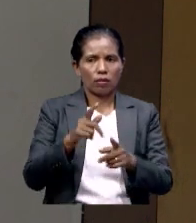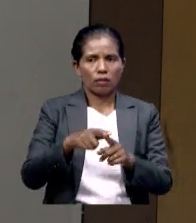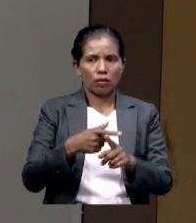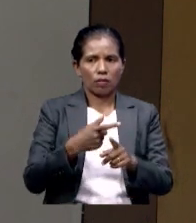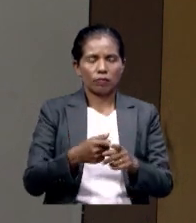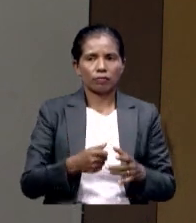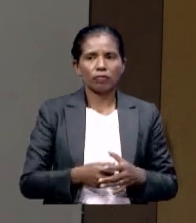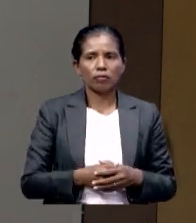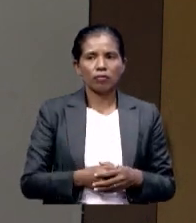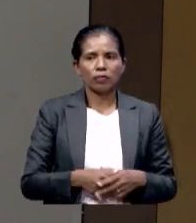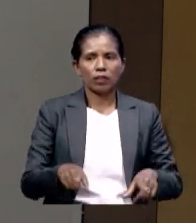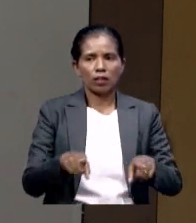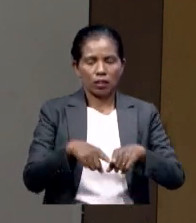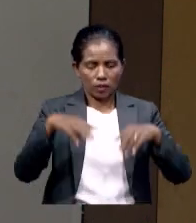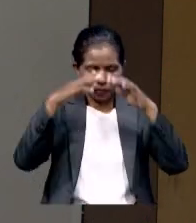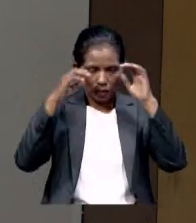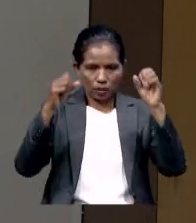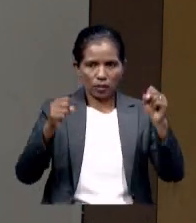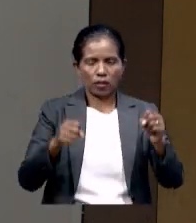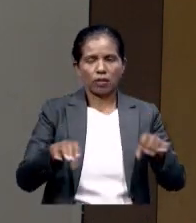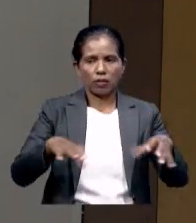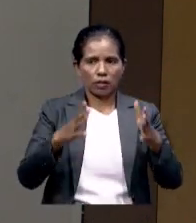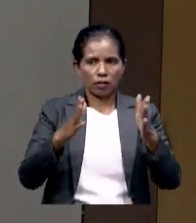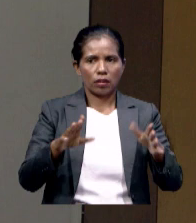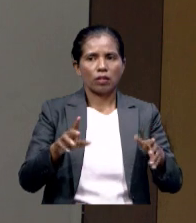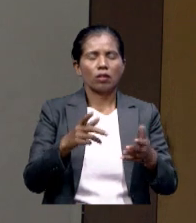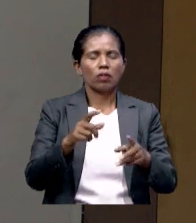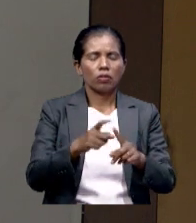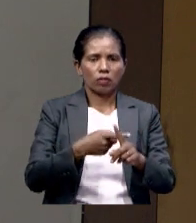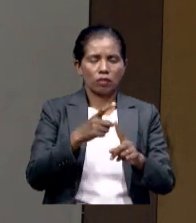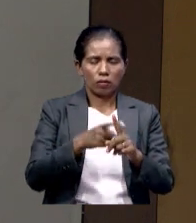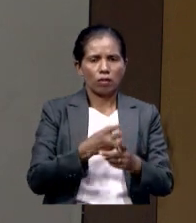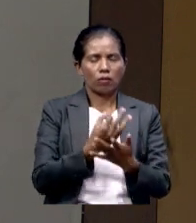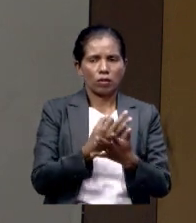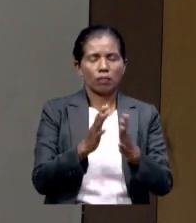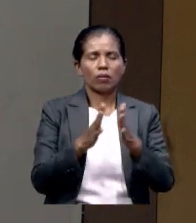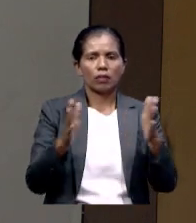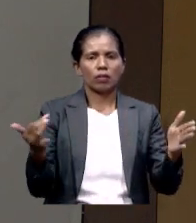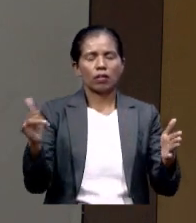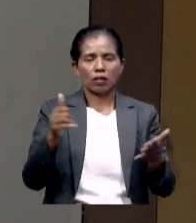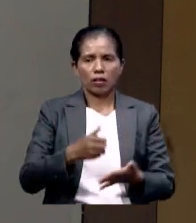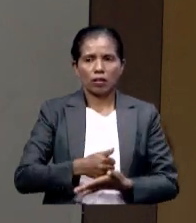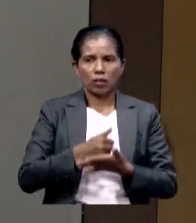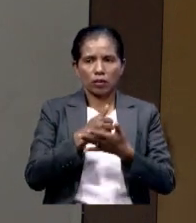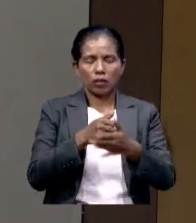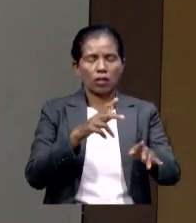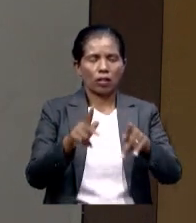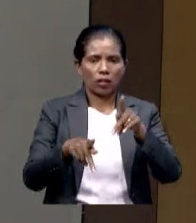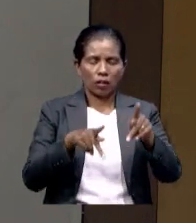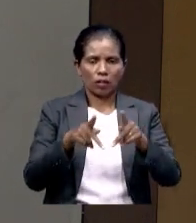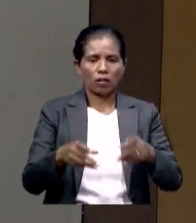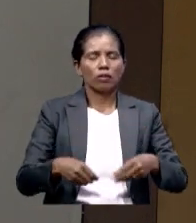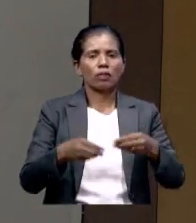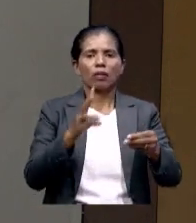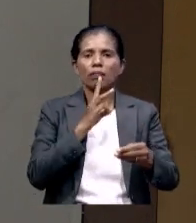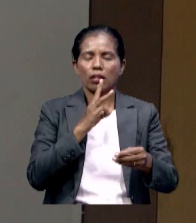República e funcionário sirre bem vamos fulan fulan ou são bot mas agora sirne atendimento vai ter o povo né fornece bem